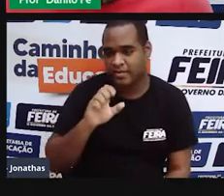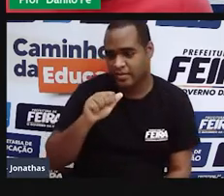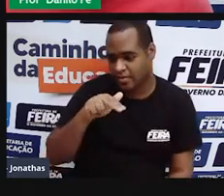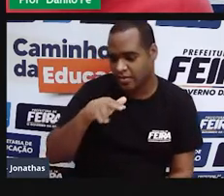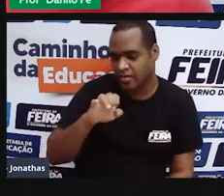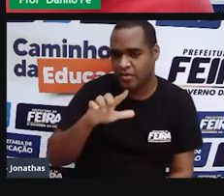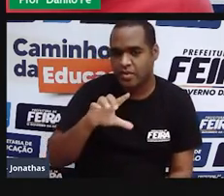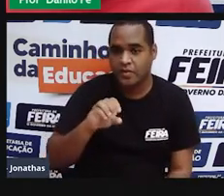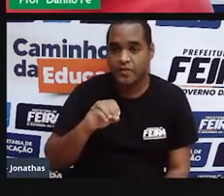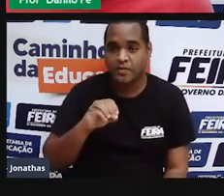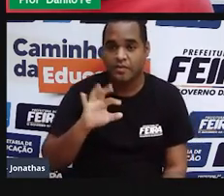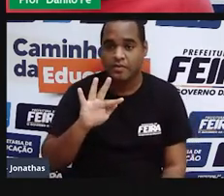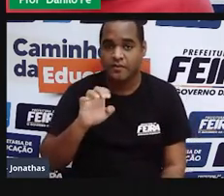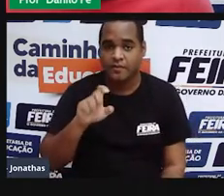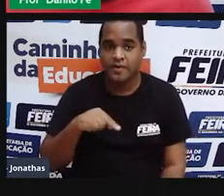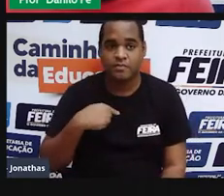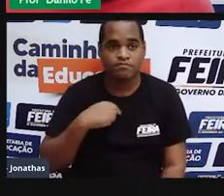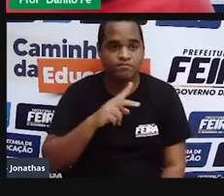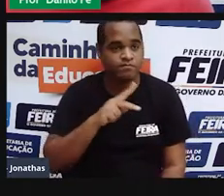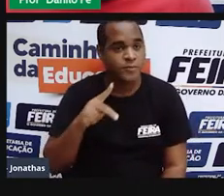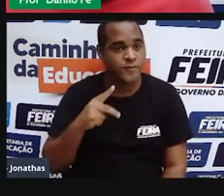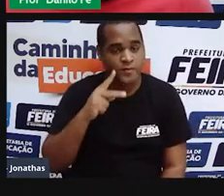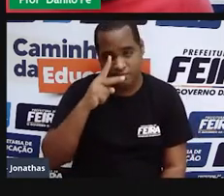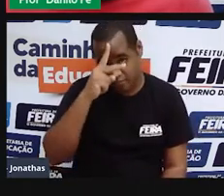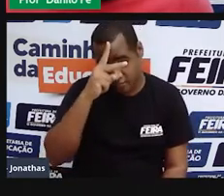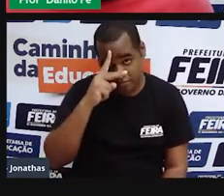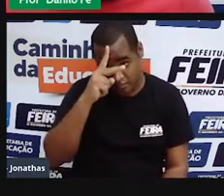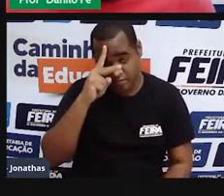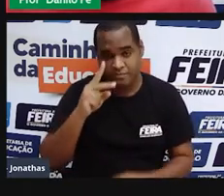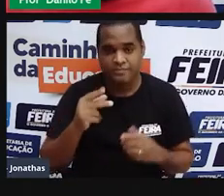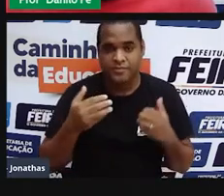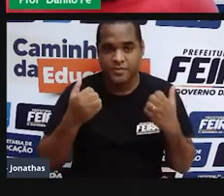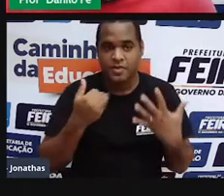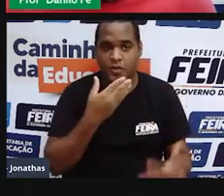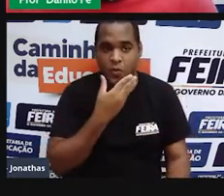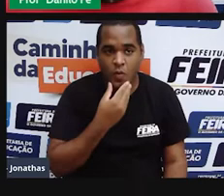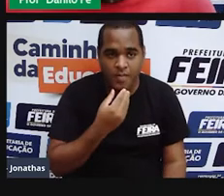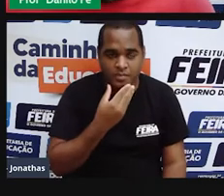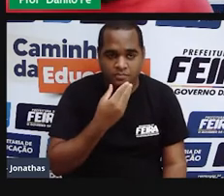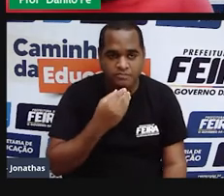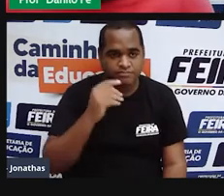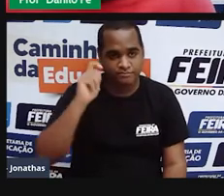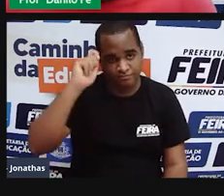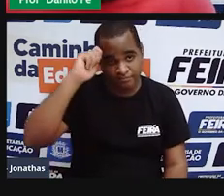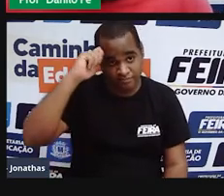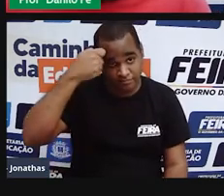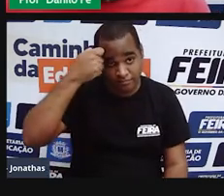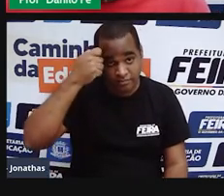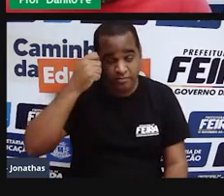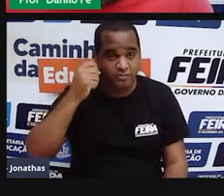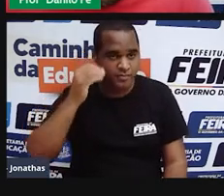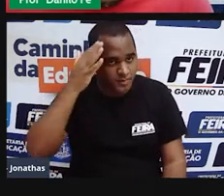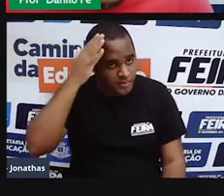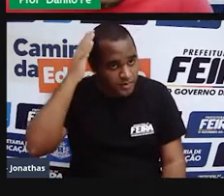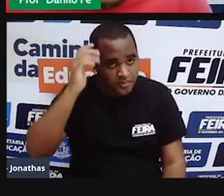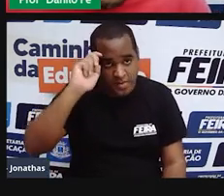Story o significante o homem e